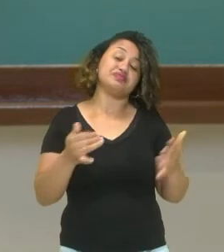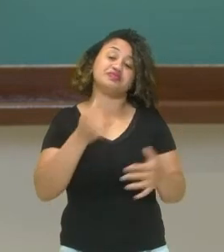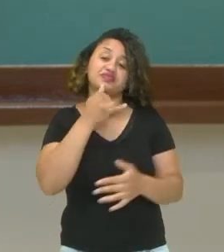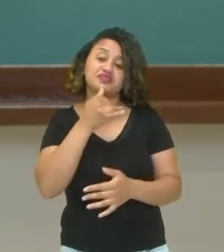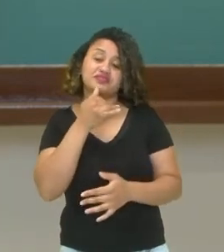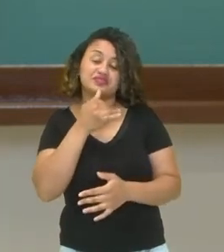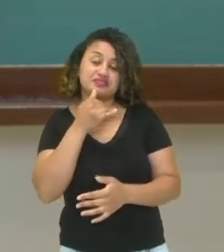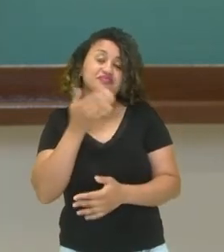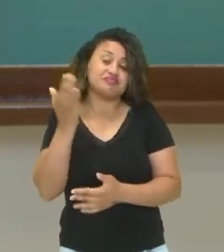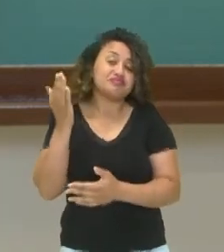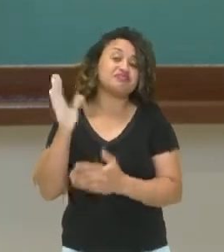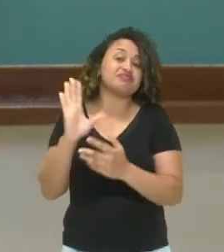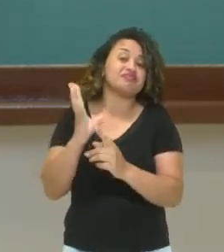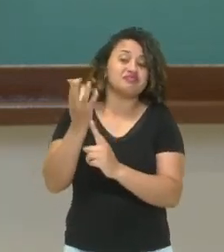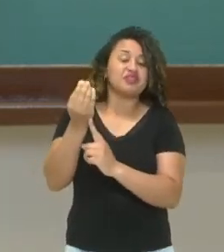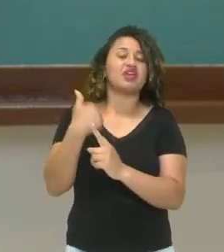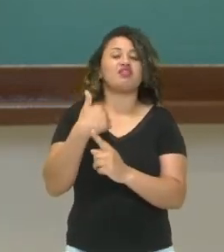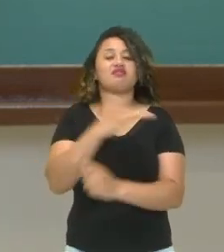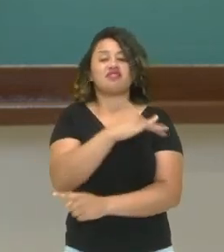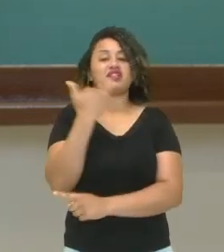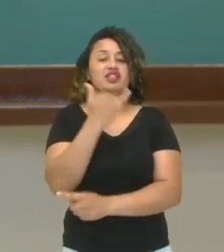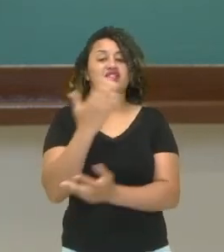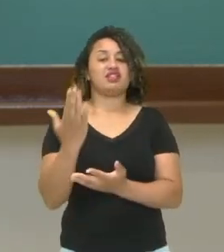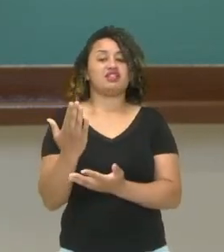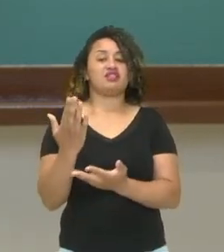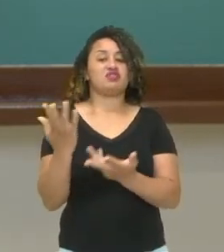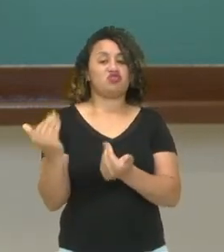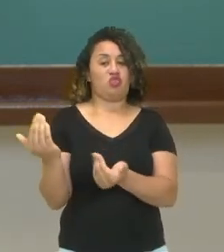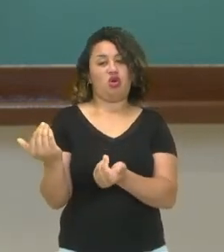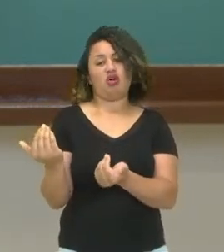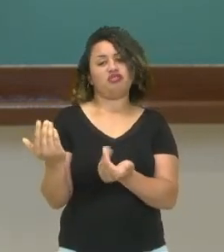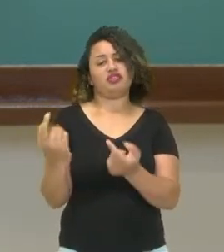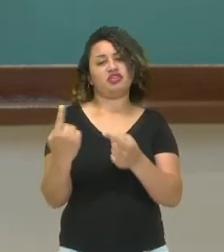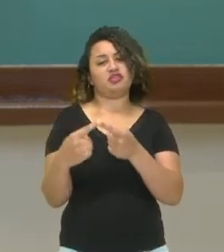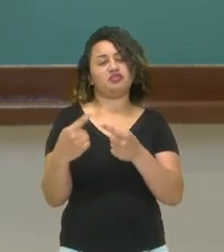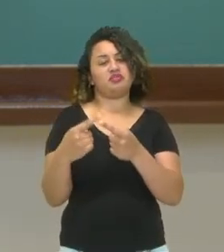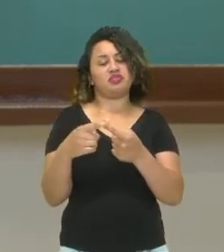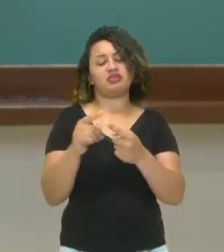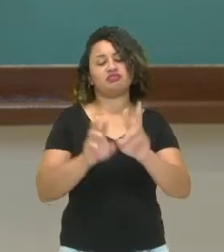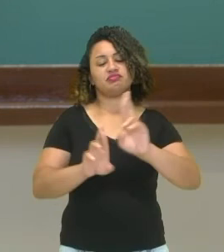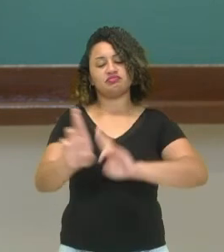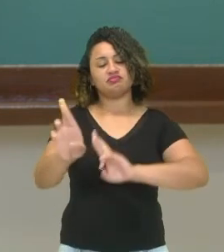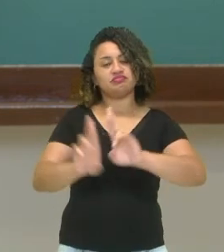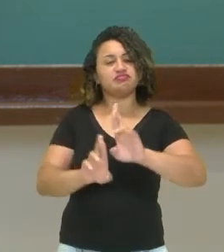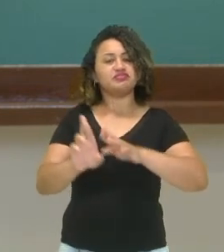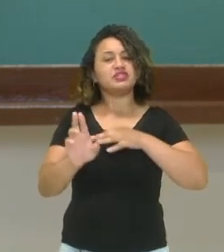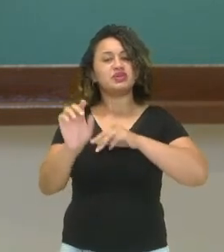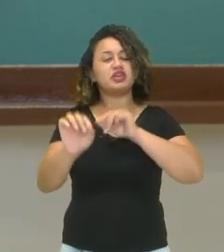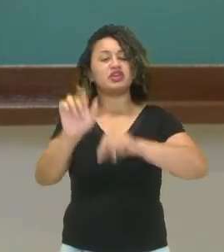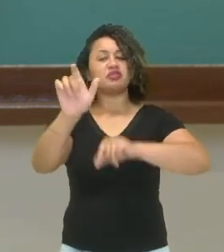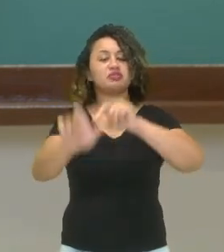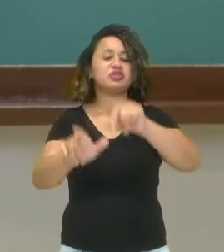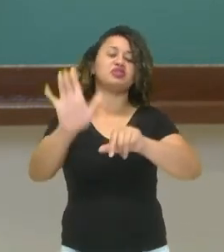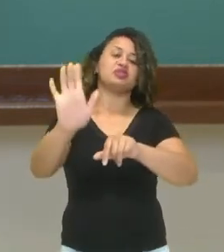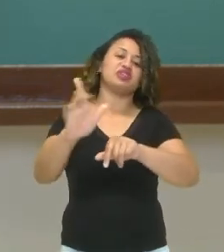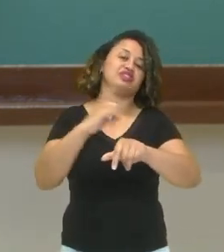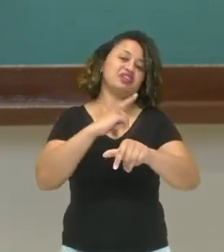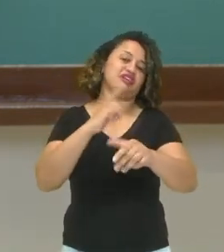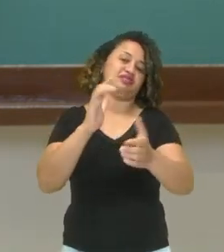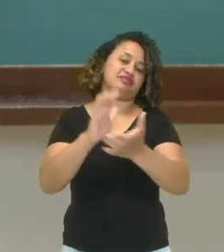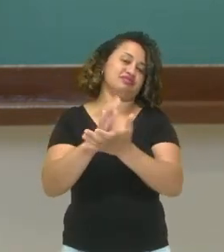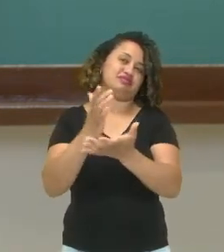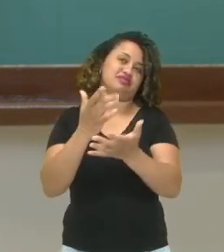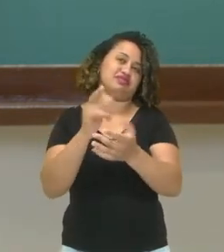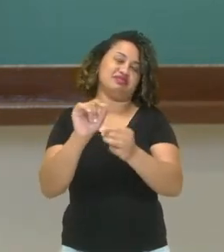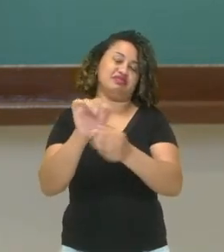muito jovem, por motivos passionais. Ele se relacionou com pessoas que já tinham compromisso e isso acabou